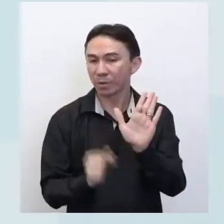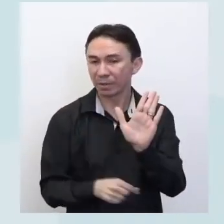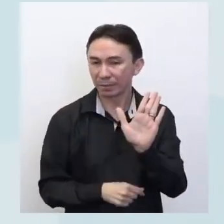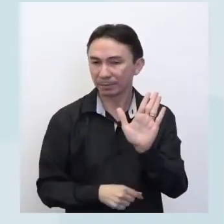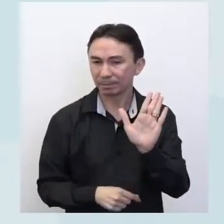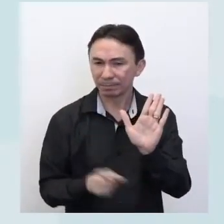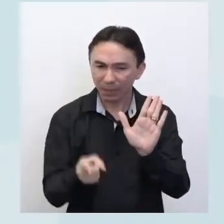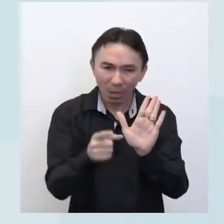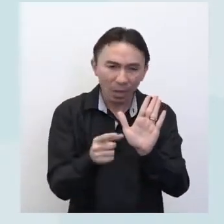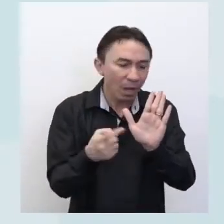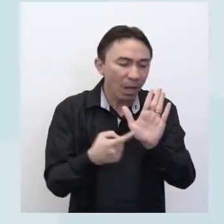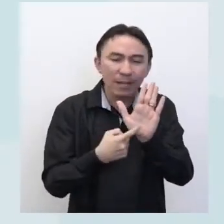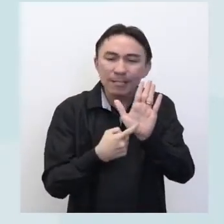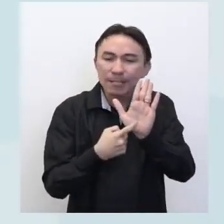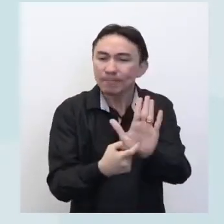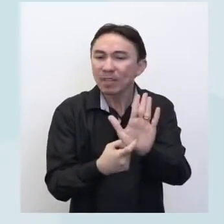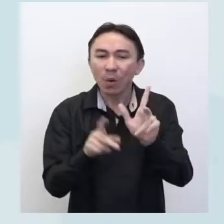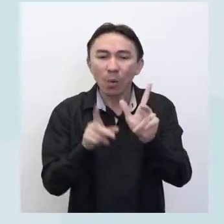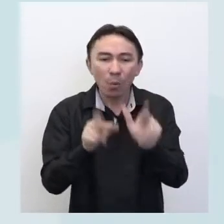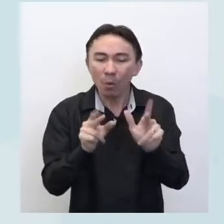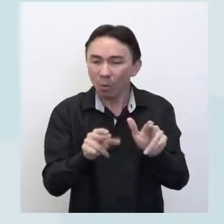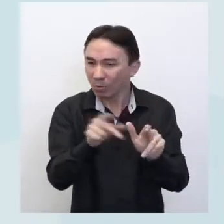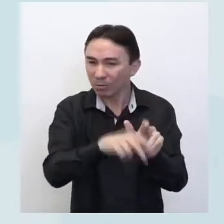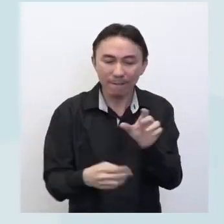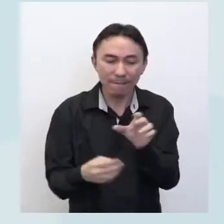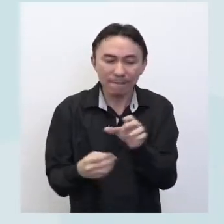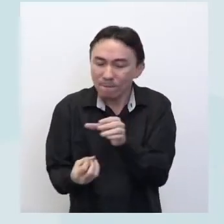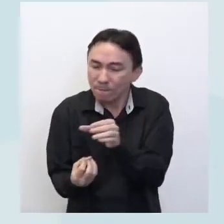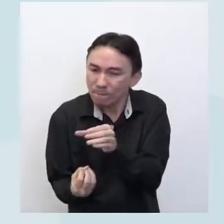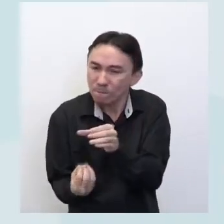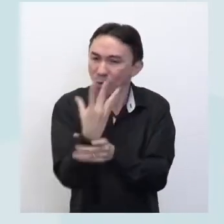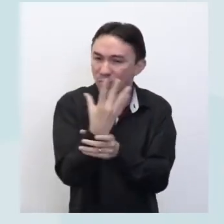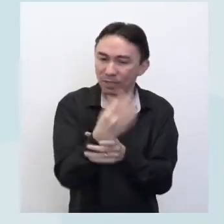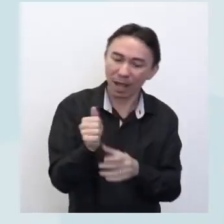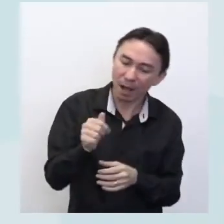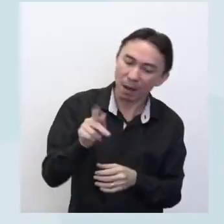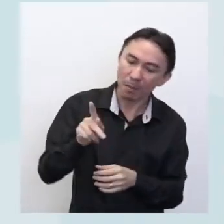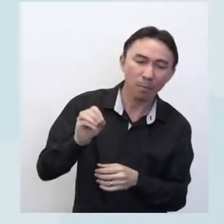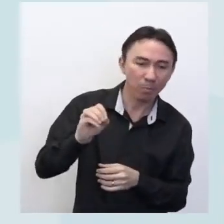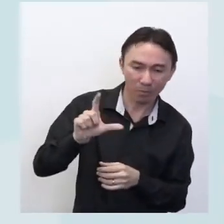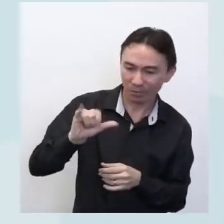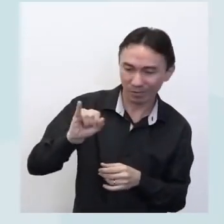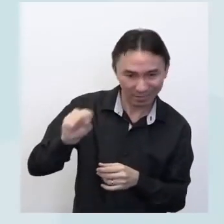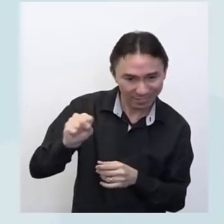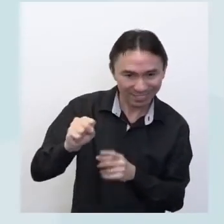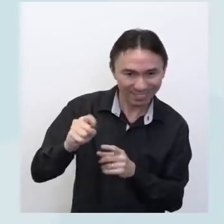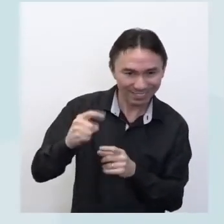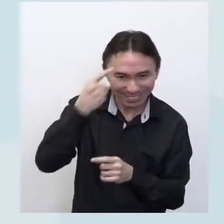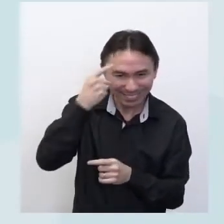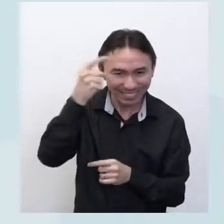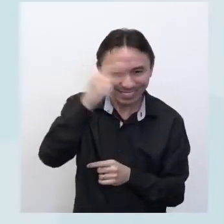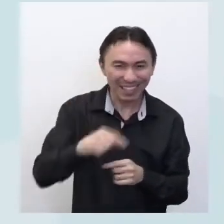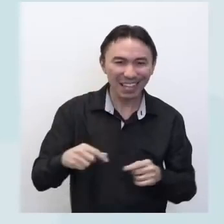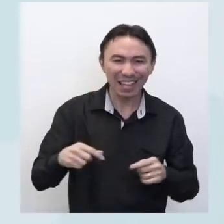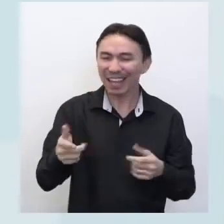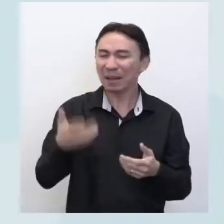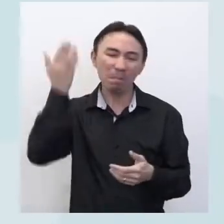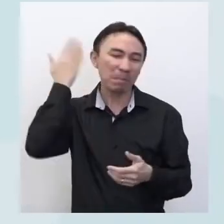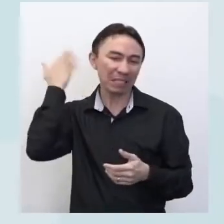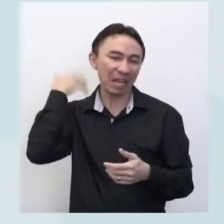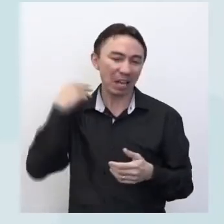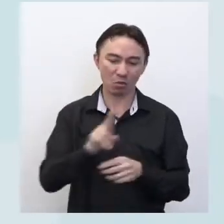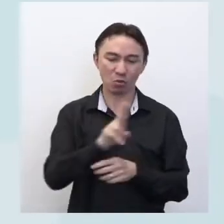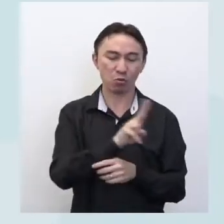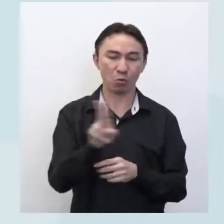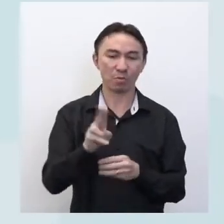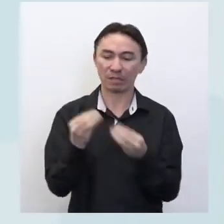seria, assim, uma espécie de mito fundador da polis. A polis, vocês sabem, é a cidade, como o nome que se dava, né,